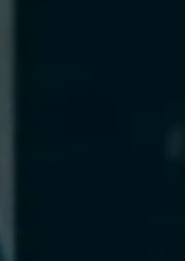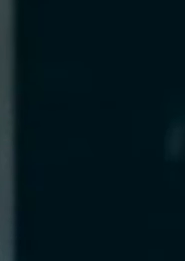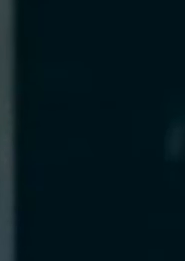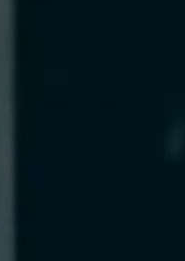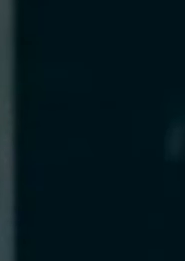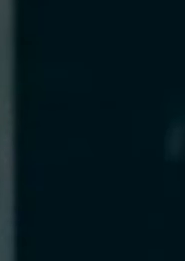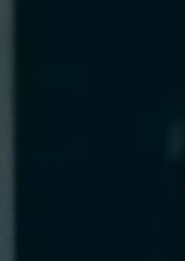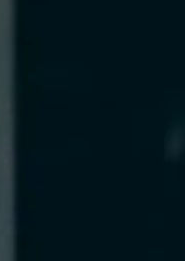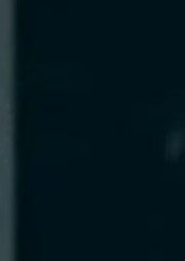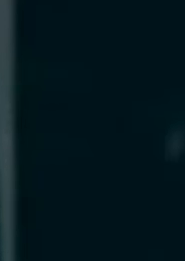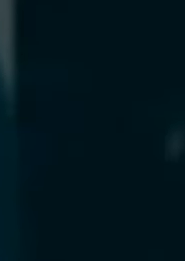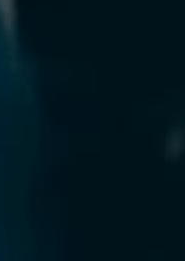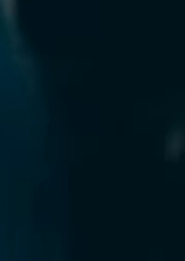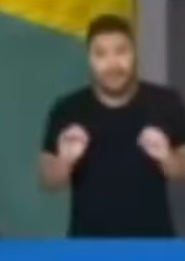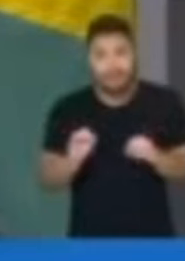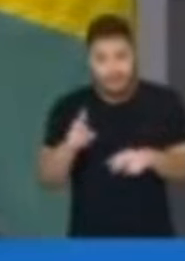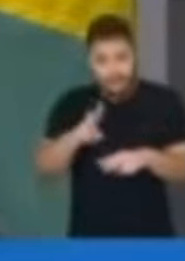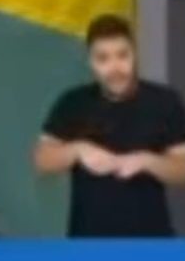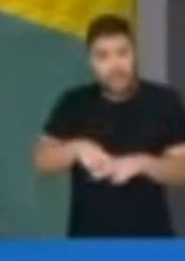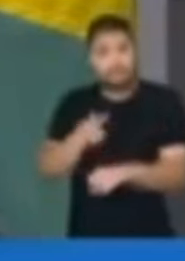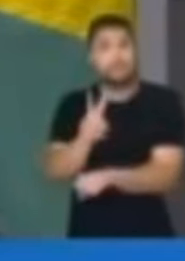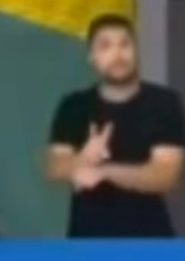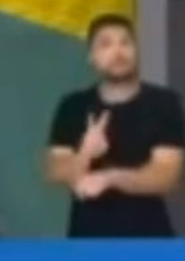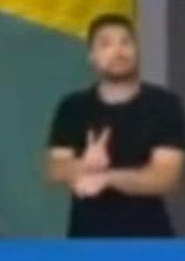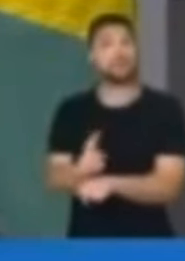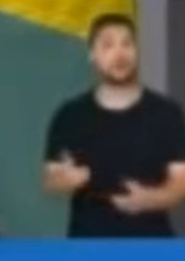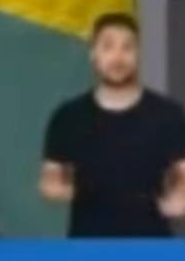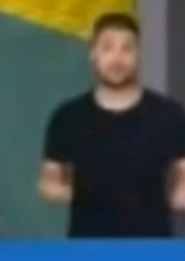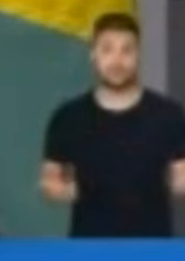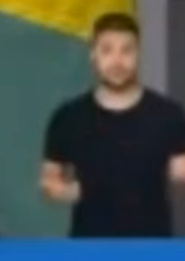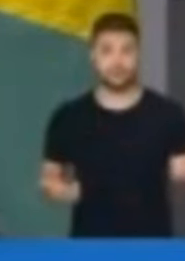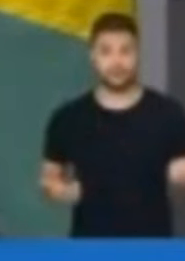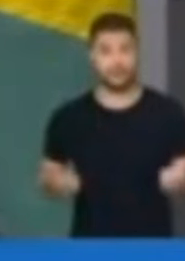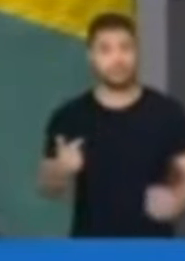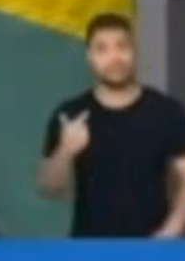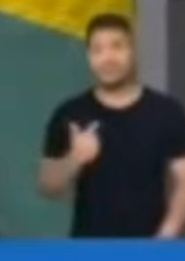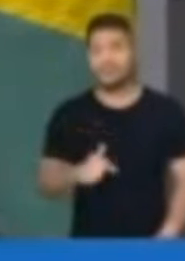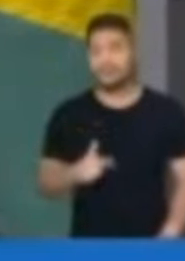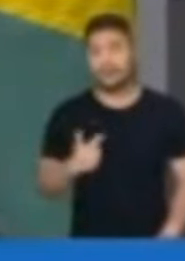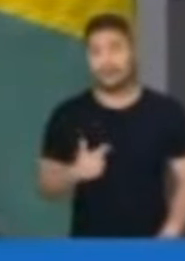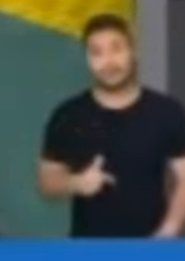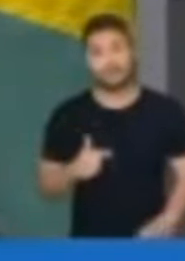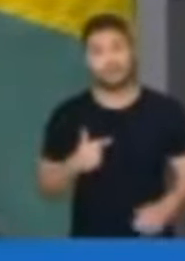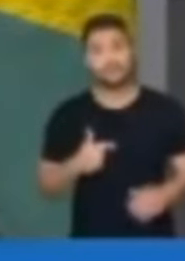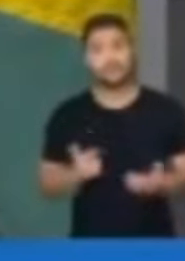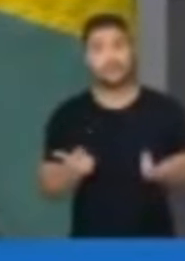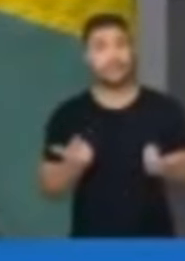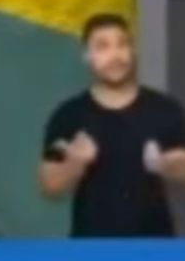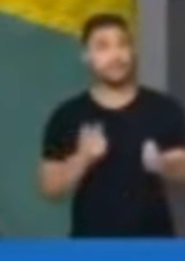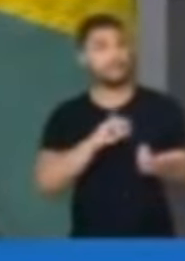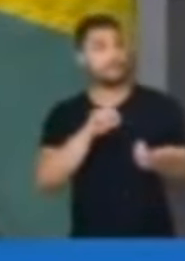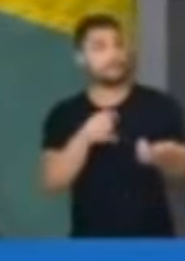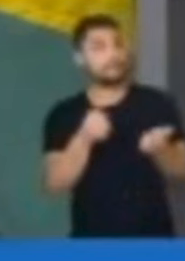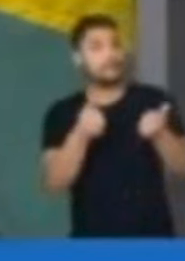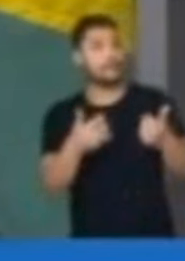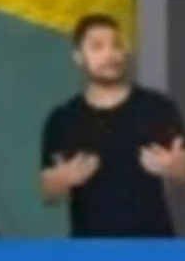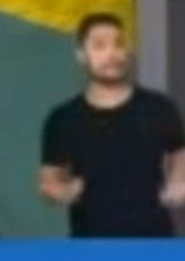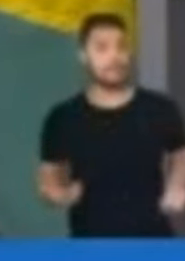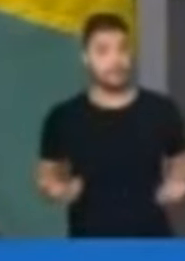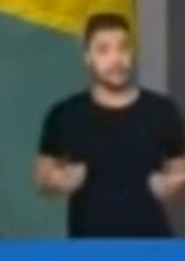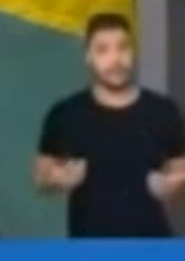formal, nada. Está preso preventivamente, sem qualquer tipo de argumentação. Ou pelo contrário,